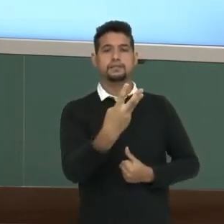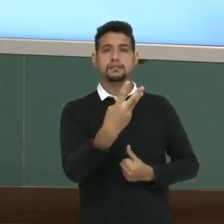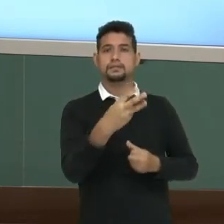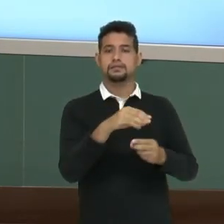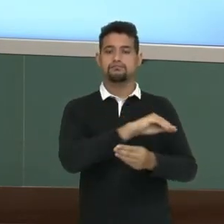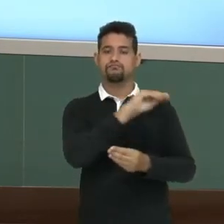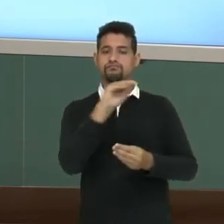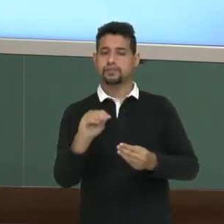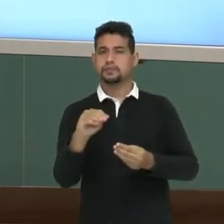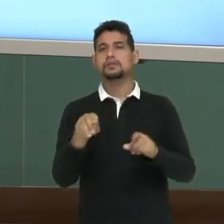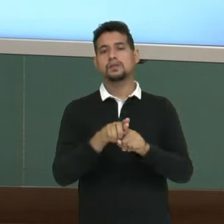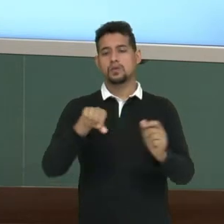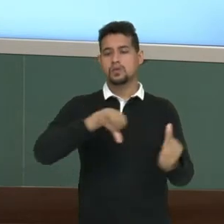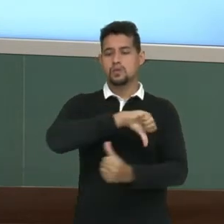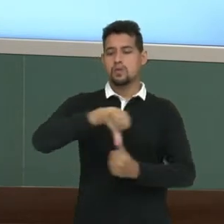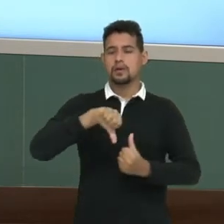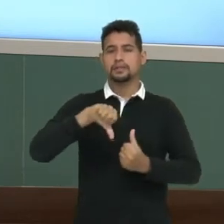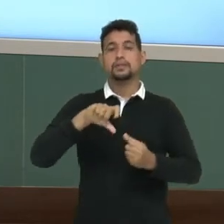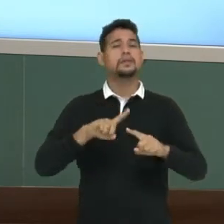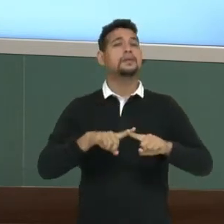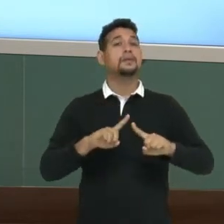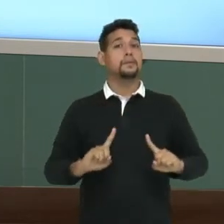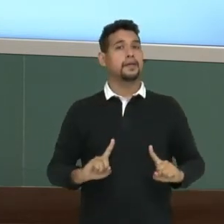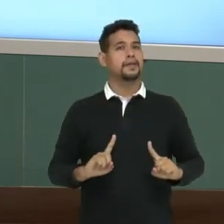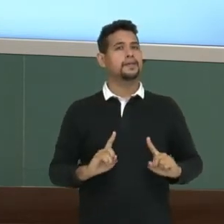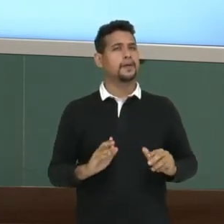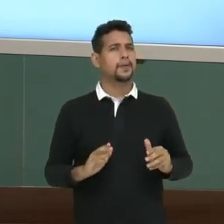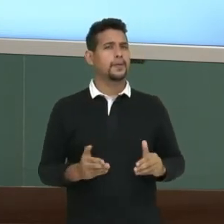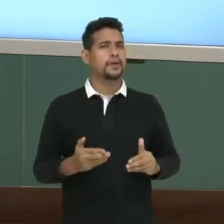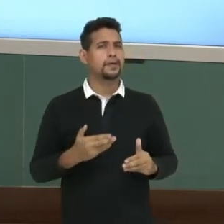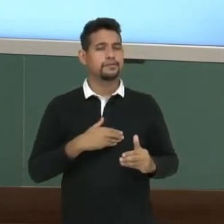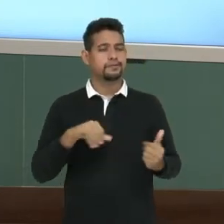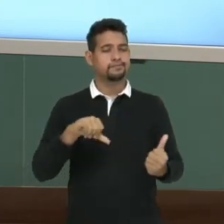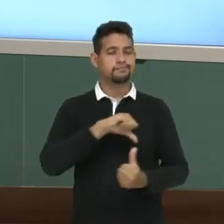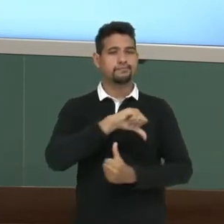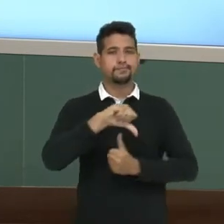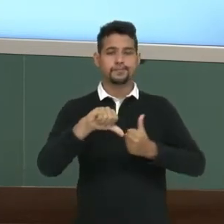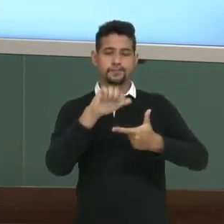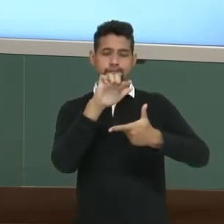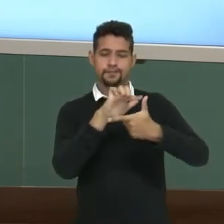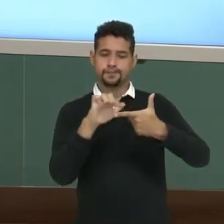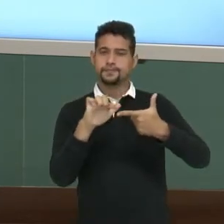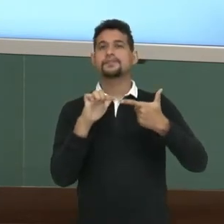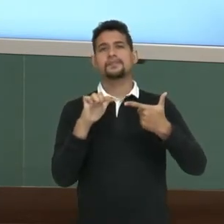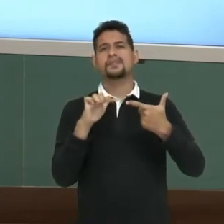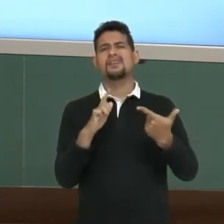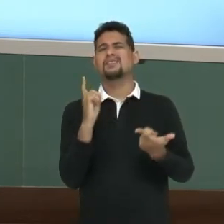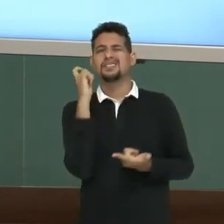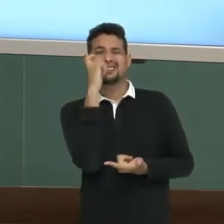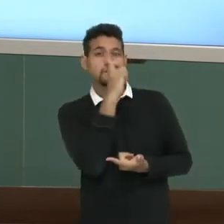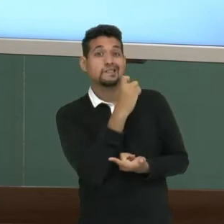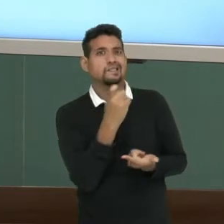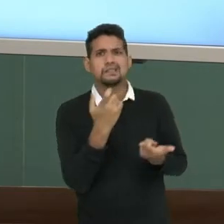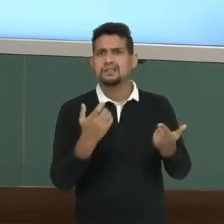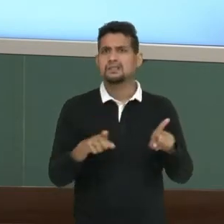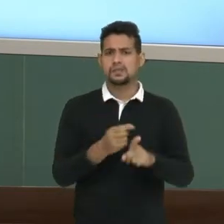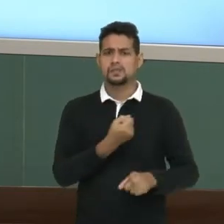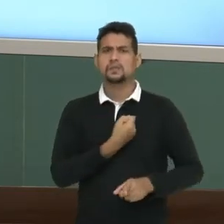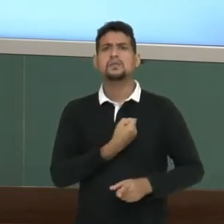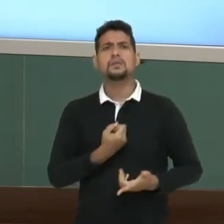segundo membro com sinal trocado. Este meio aqui eu vou passar dividindo, só que meio complicado passar um